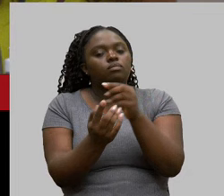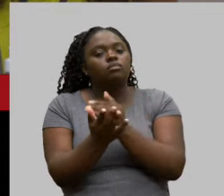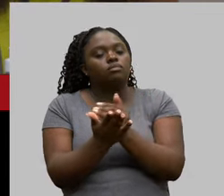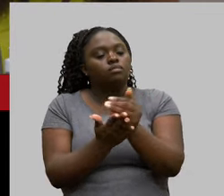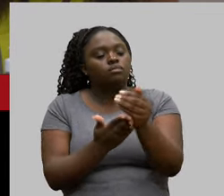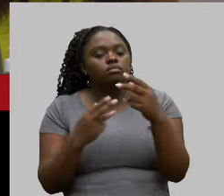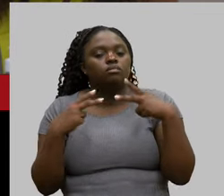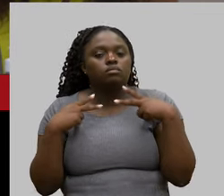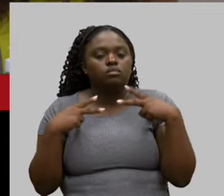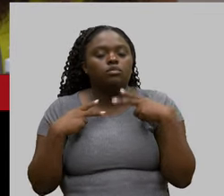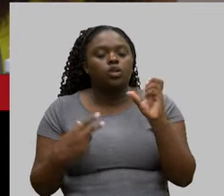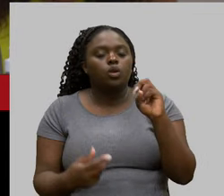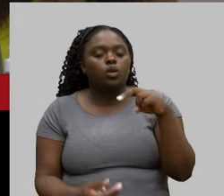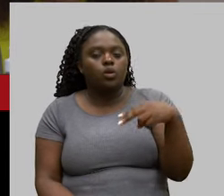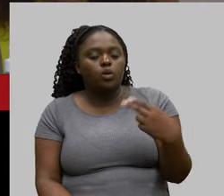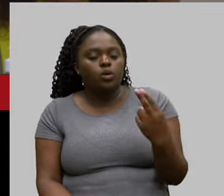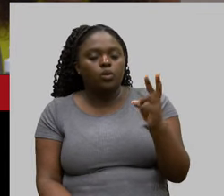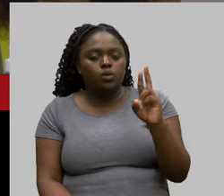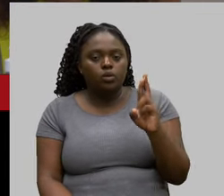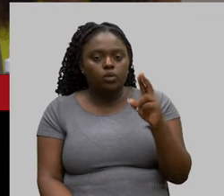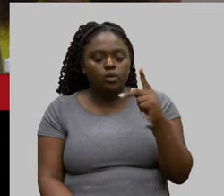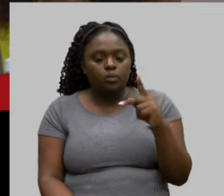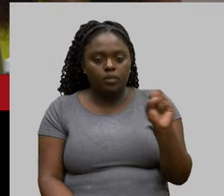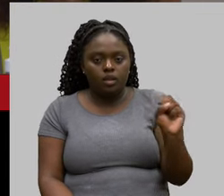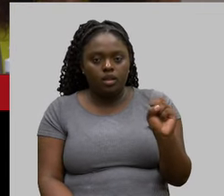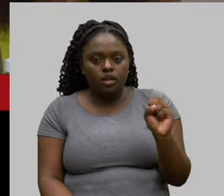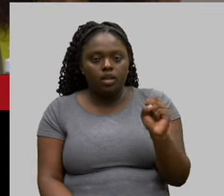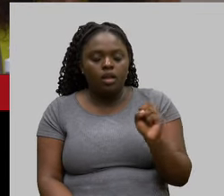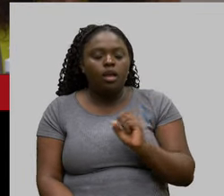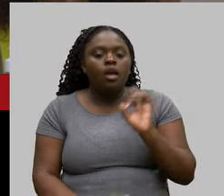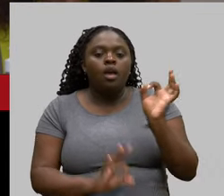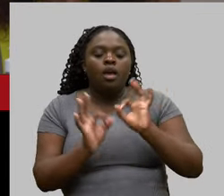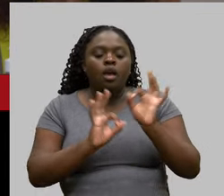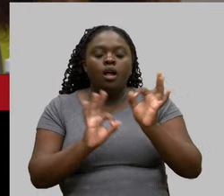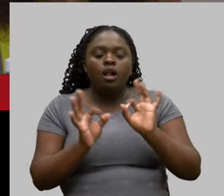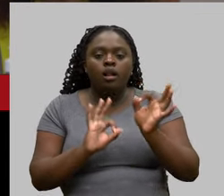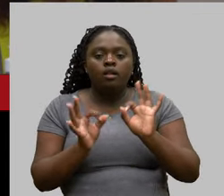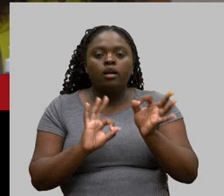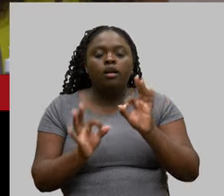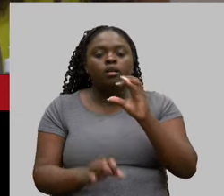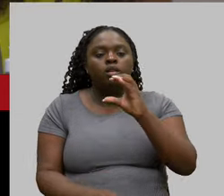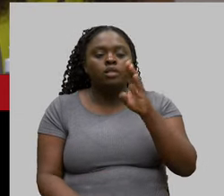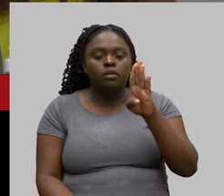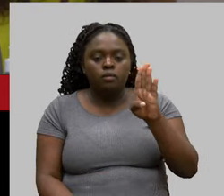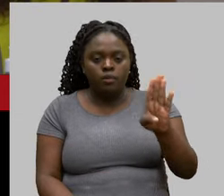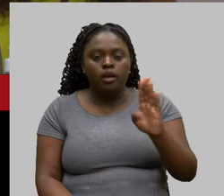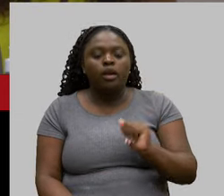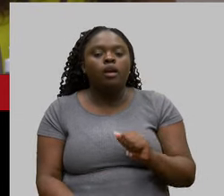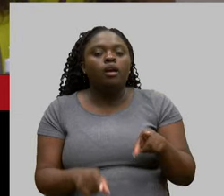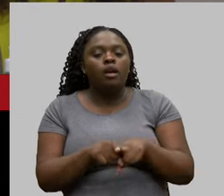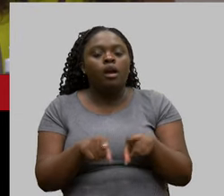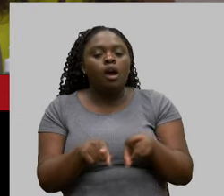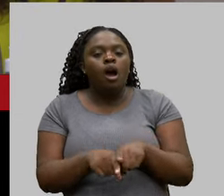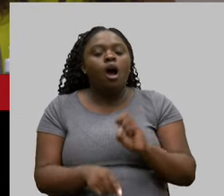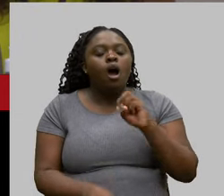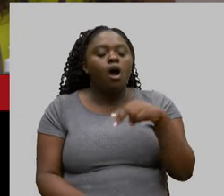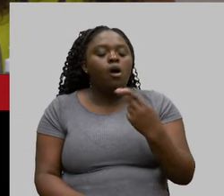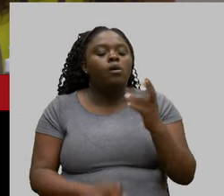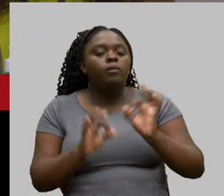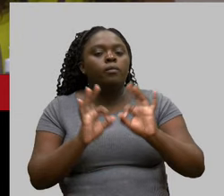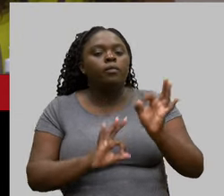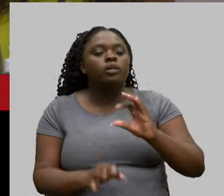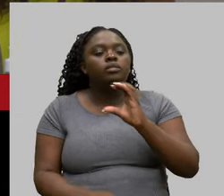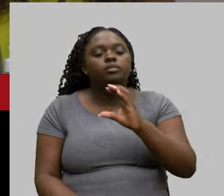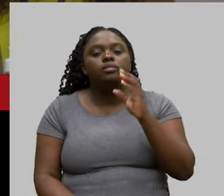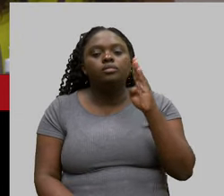do rgps em planos BD ou benefício definido plano CD de contribuição definida ou plano CV de contribuição